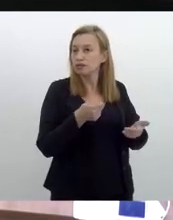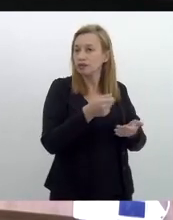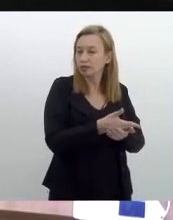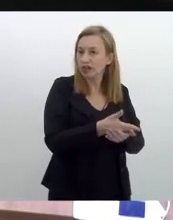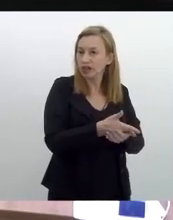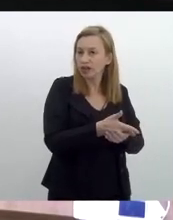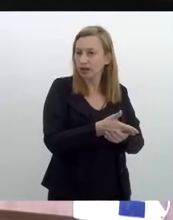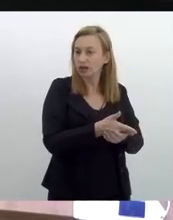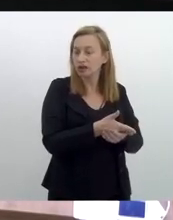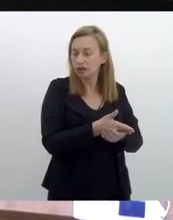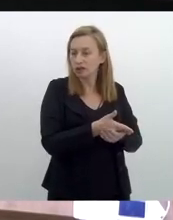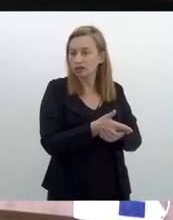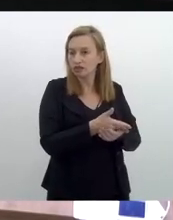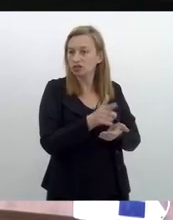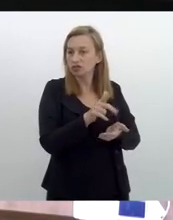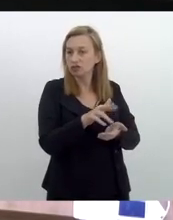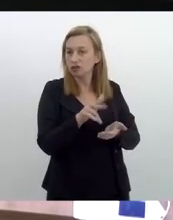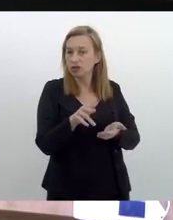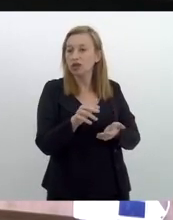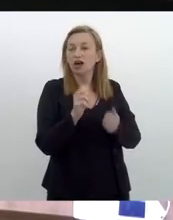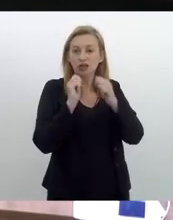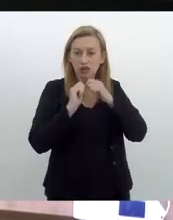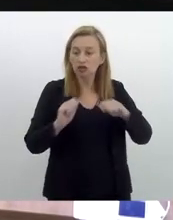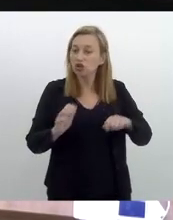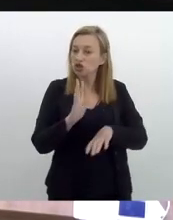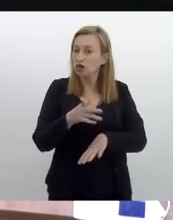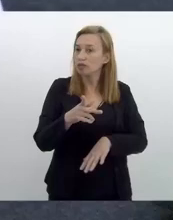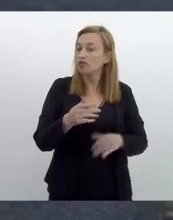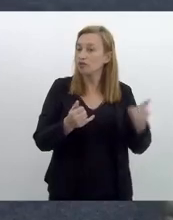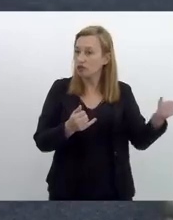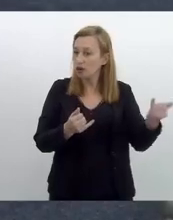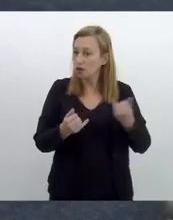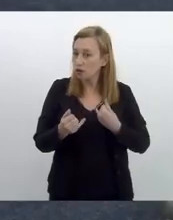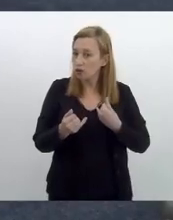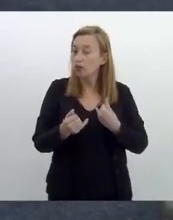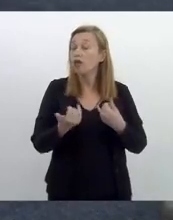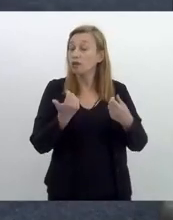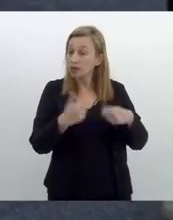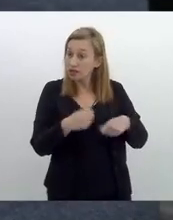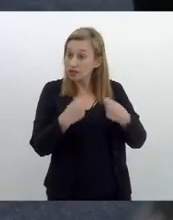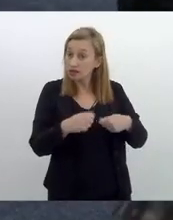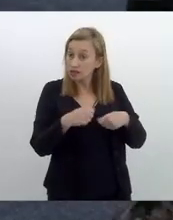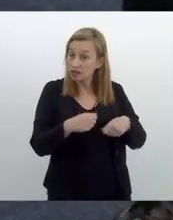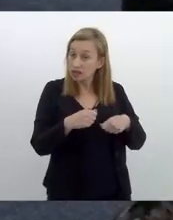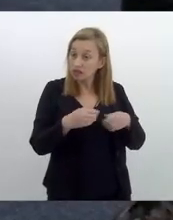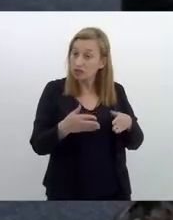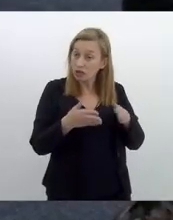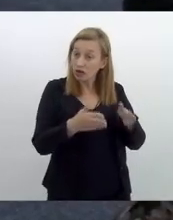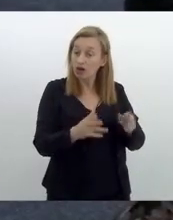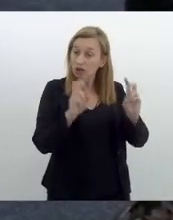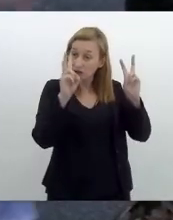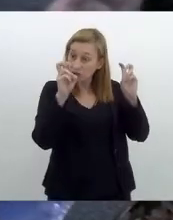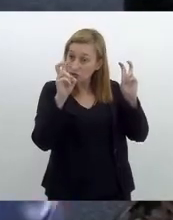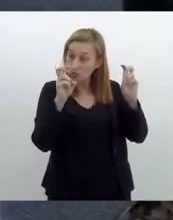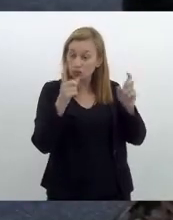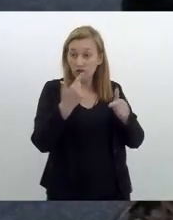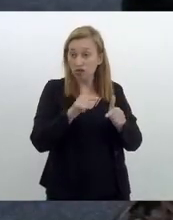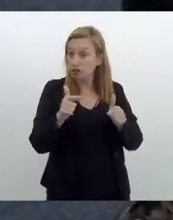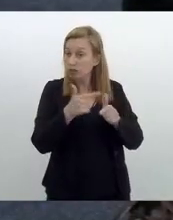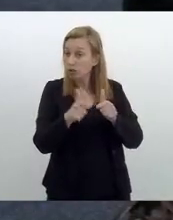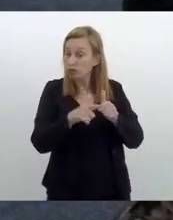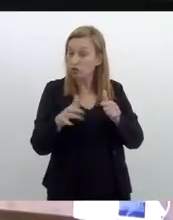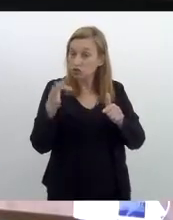excepcionalizar a assessoria tinha me falado isso precisa excepcionalizar né os casos que tem acima ok para não ter problema